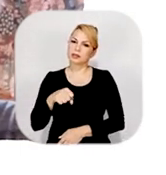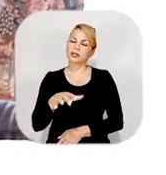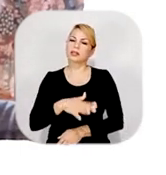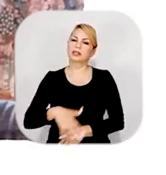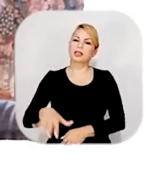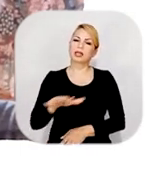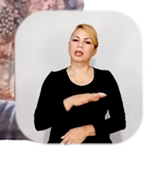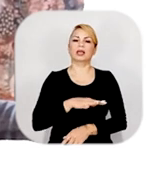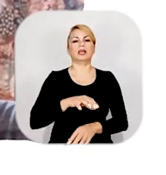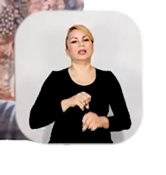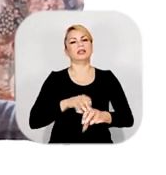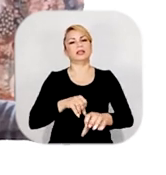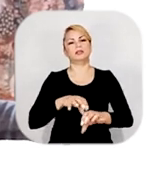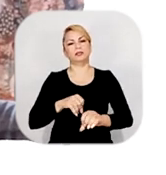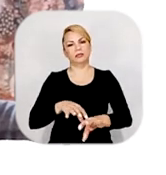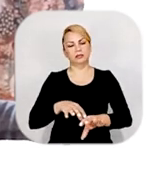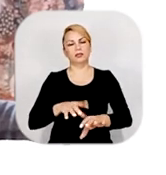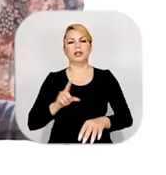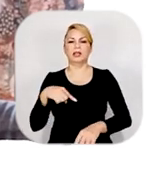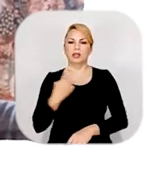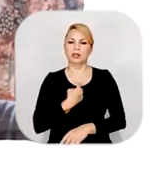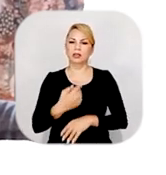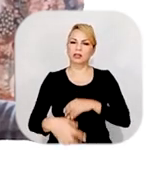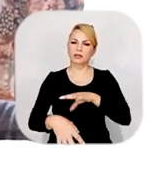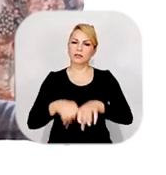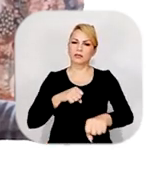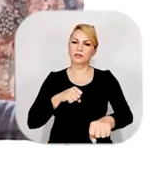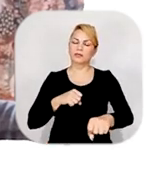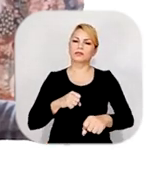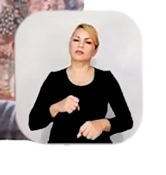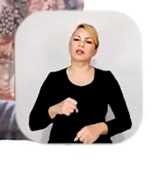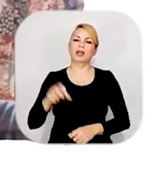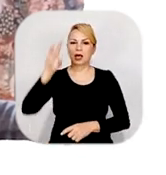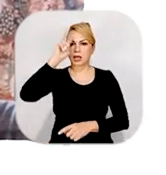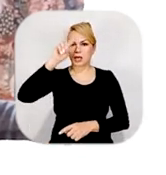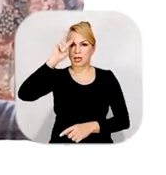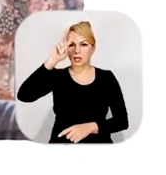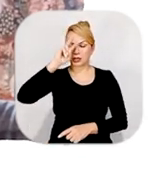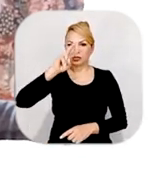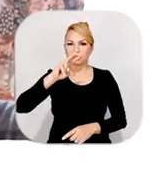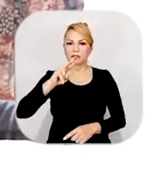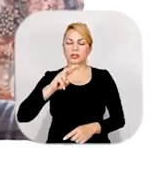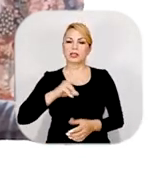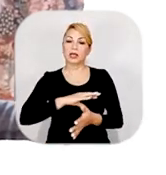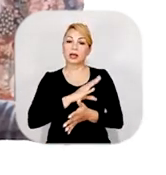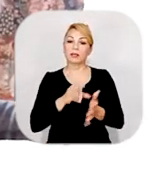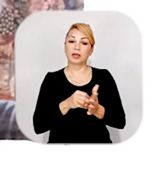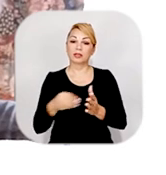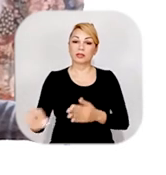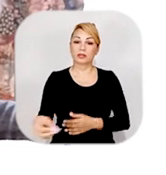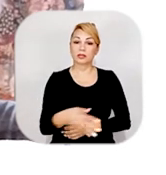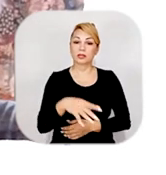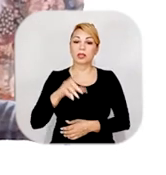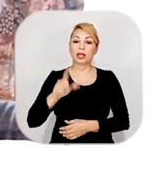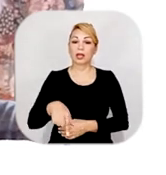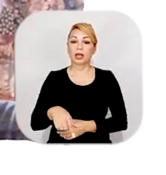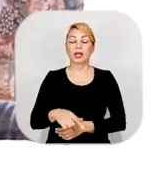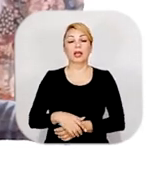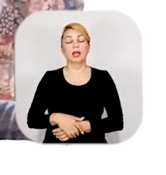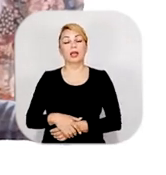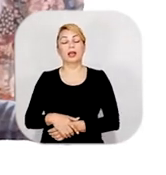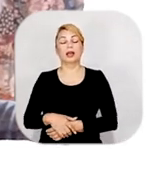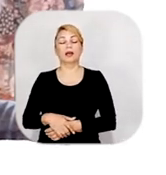da educação, da nossa formação. A história mesmo amazônica, ela o grande ausente da